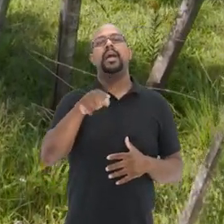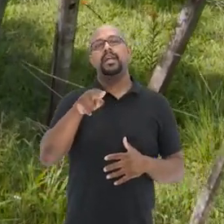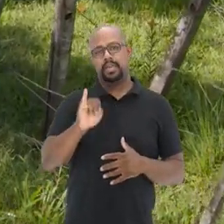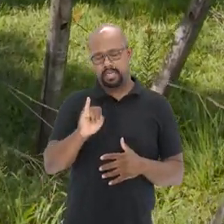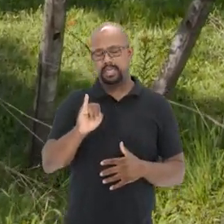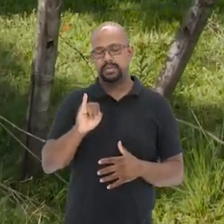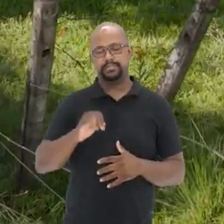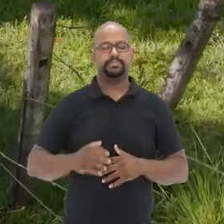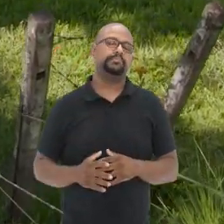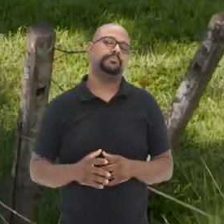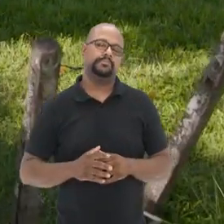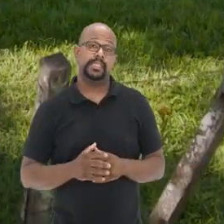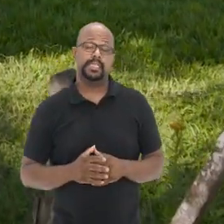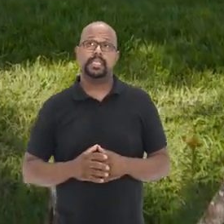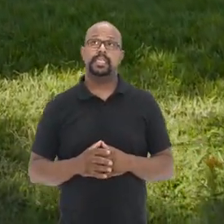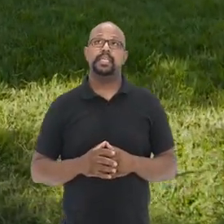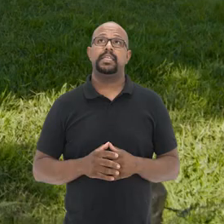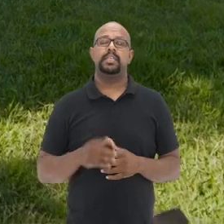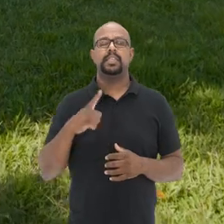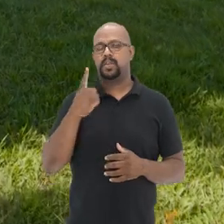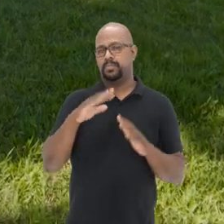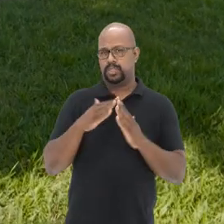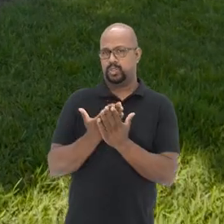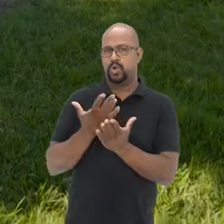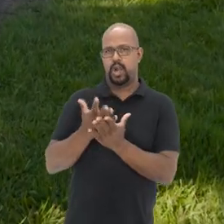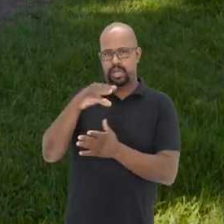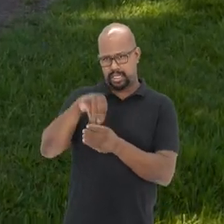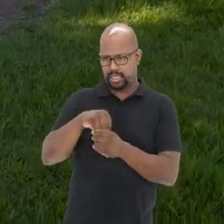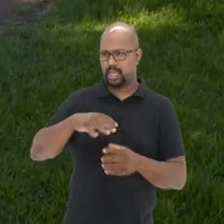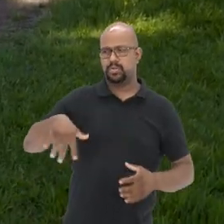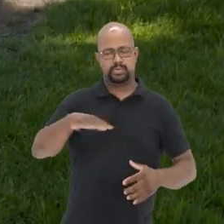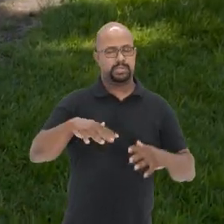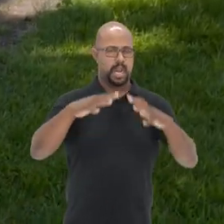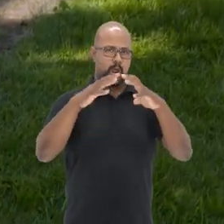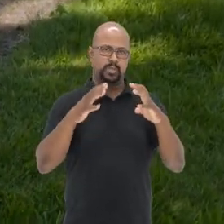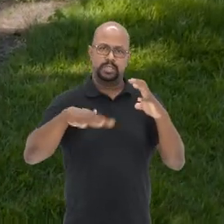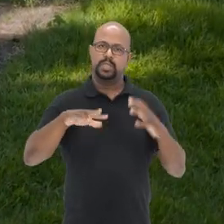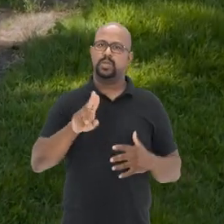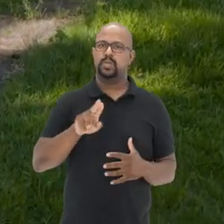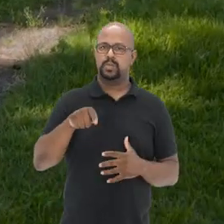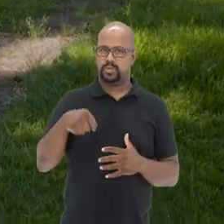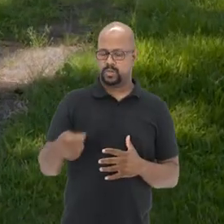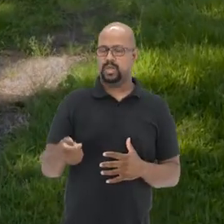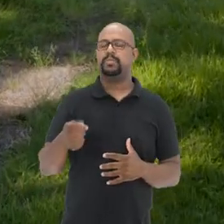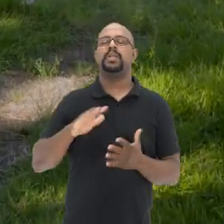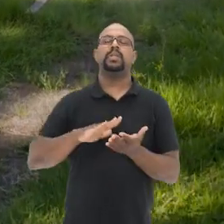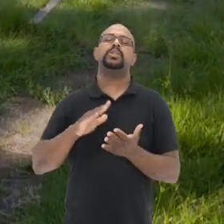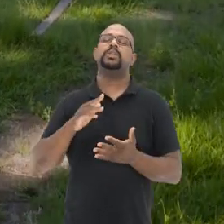Guarani, Guaviratuporã. E temos escola aqui dentro da aldeia. O nome da escola